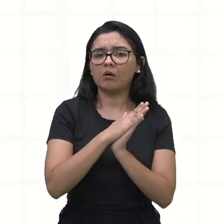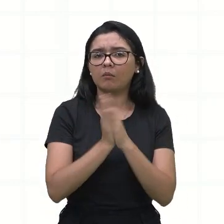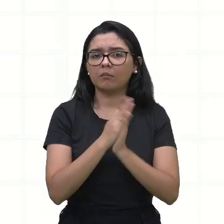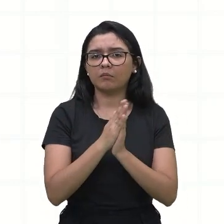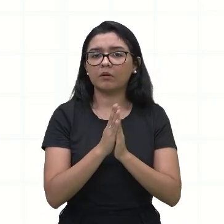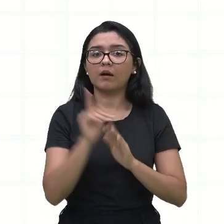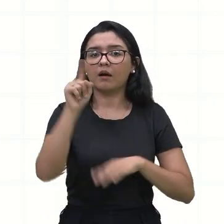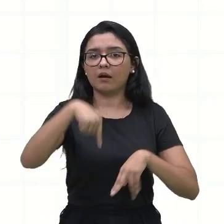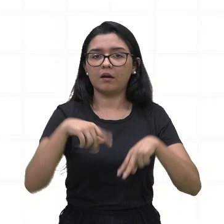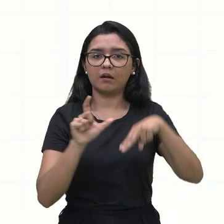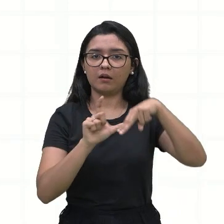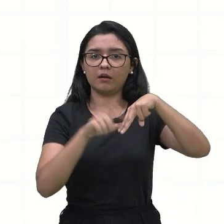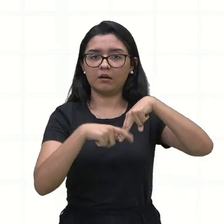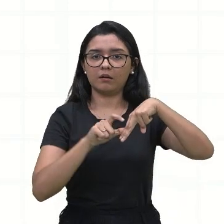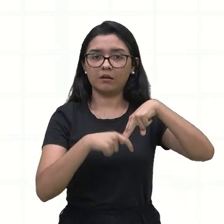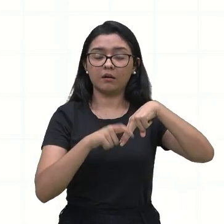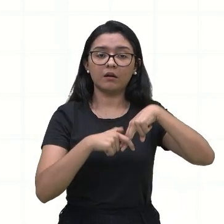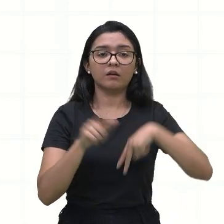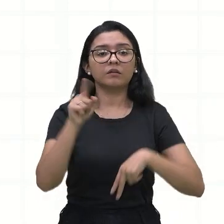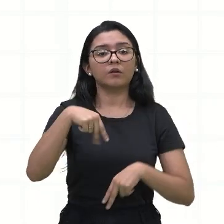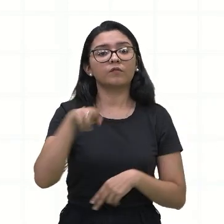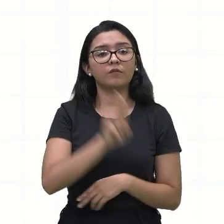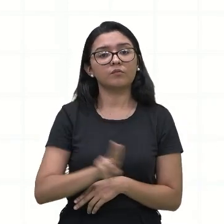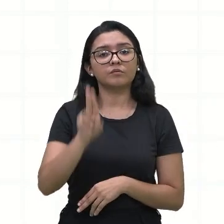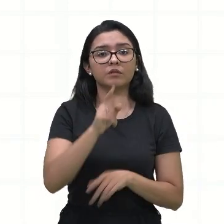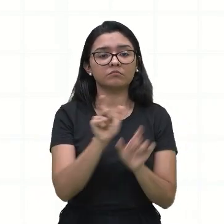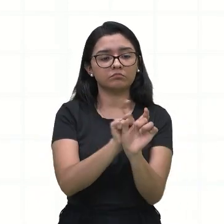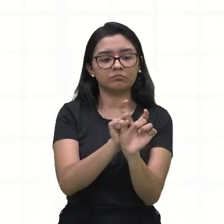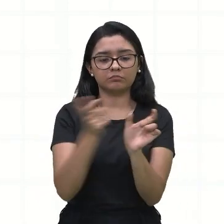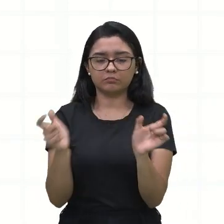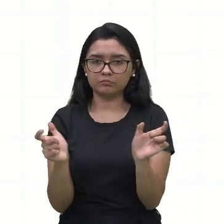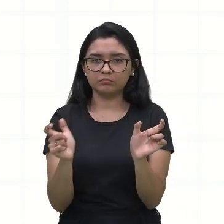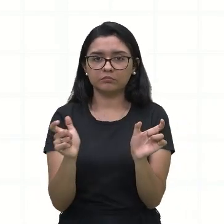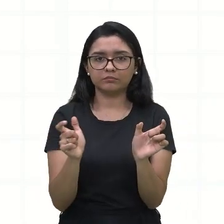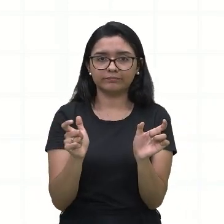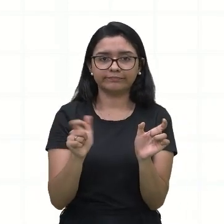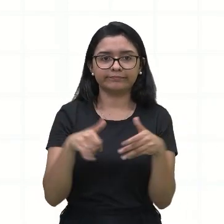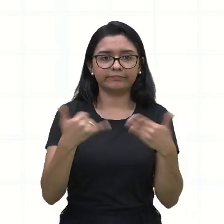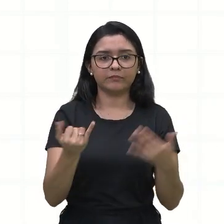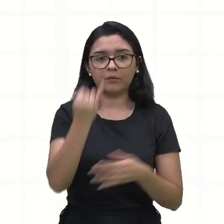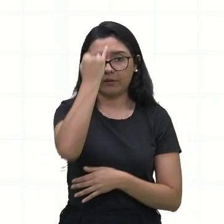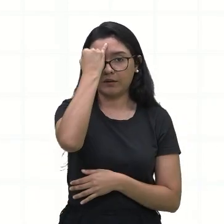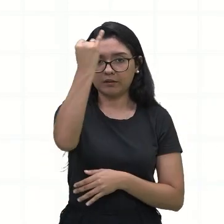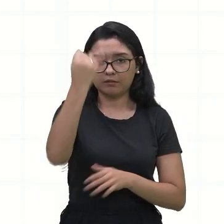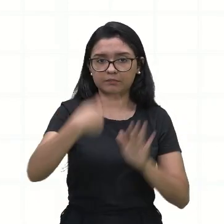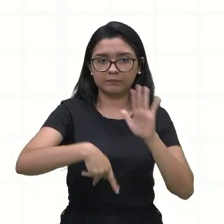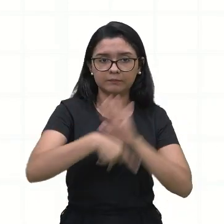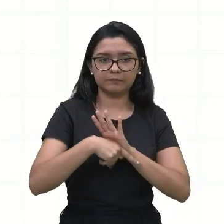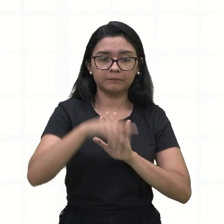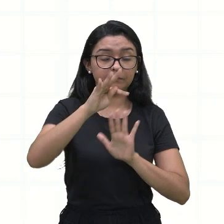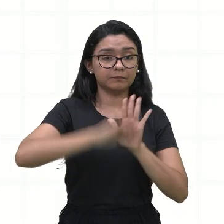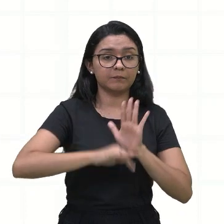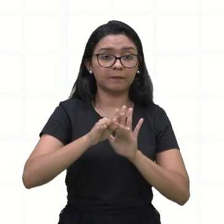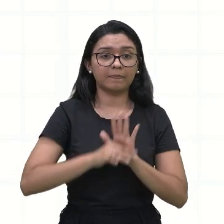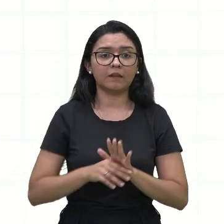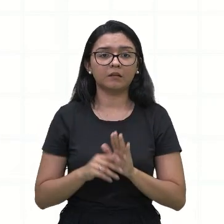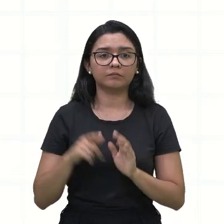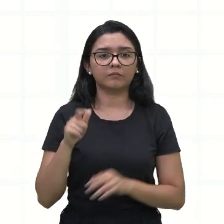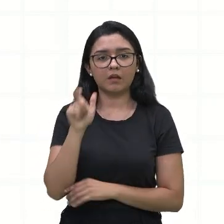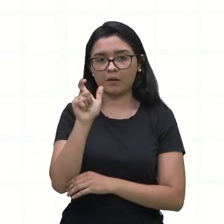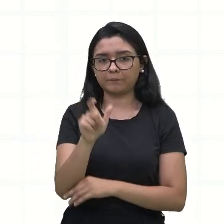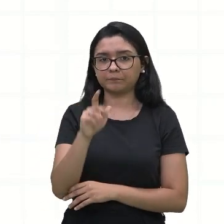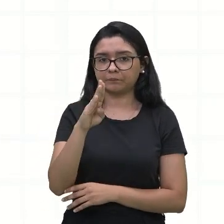ficar cansativo o texto, eles vão utilizando de sinônimos, né? A ideia do brinquedo Nesse caso aí, o termo brinquedo ele se